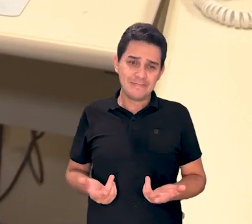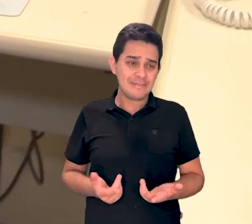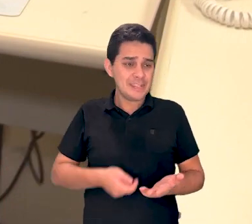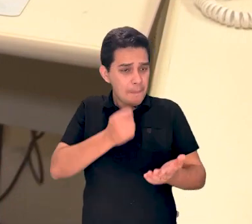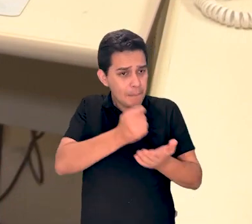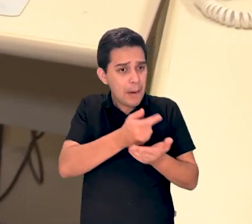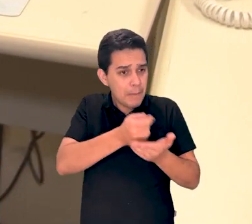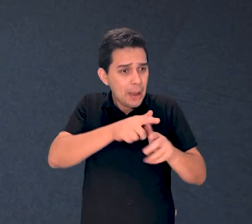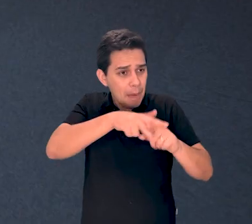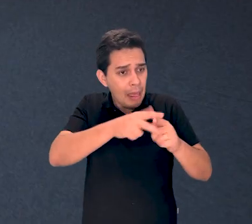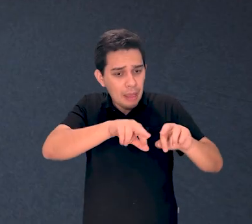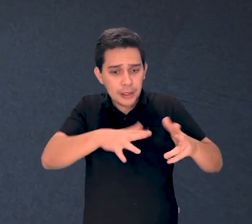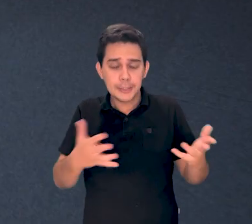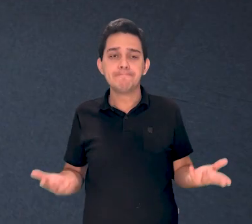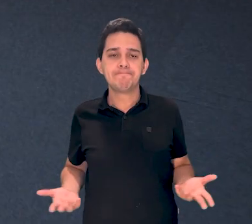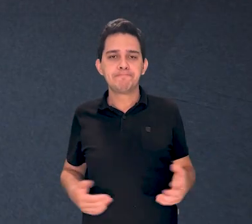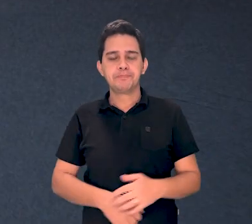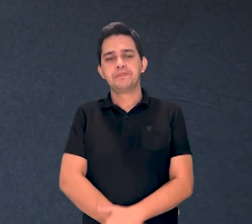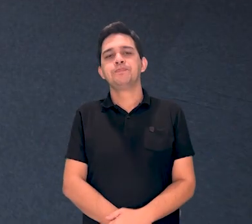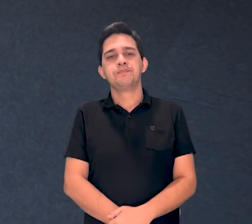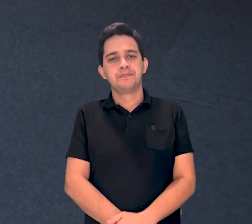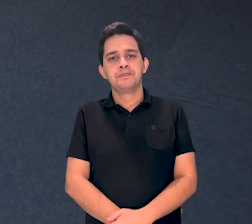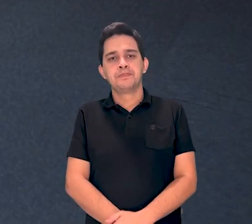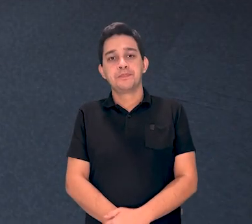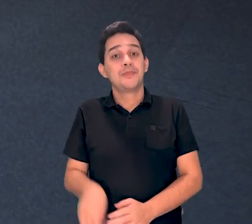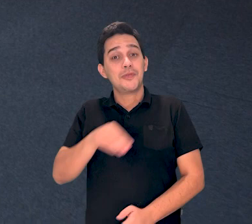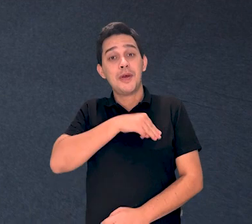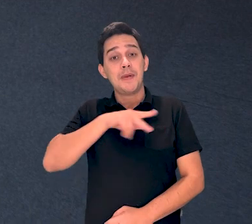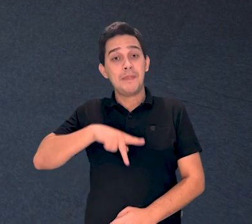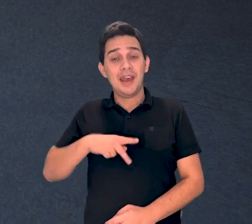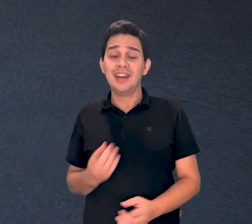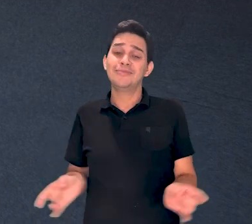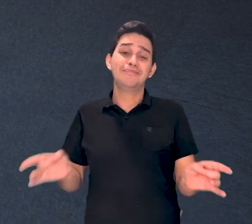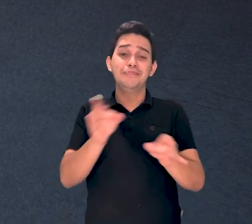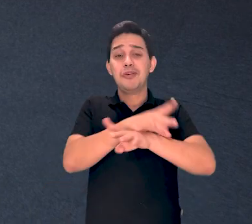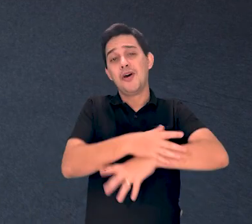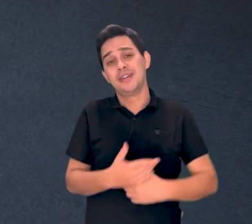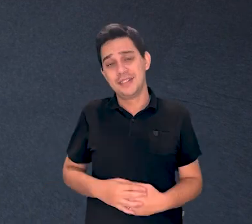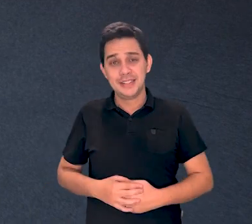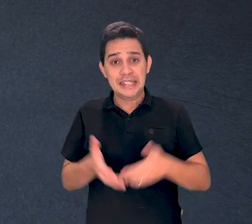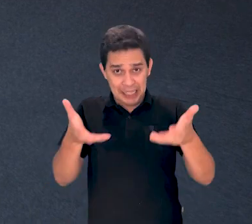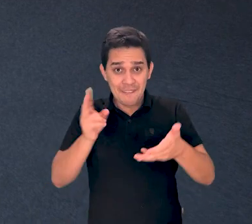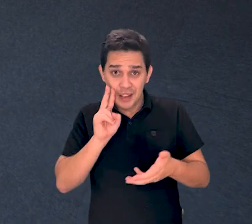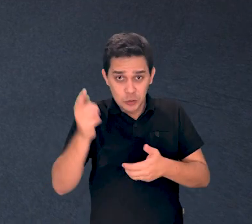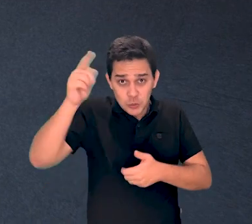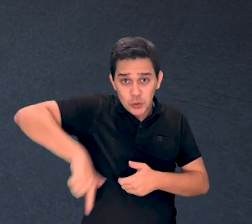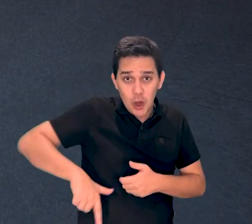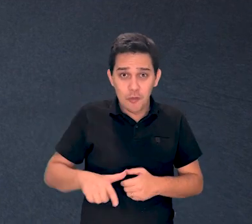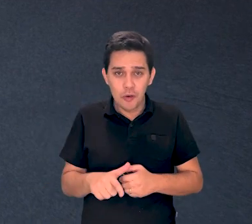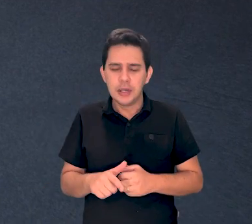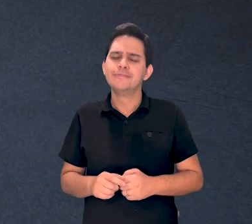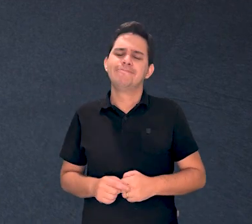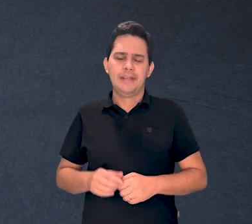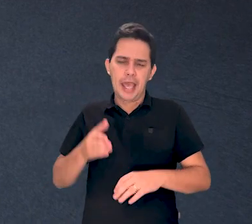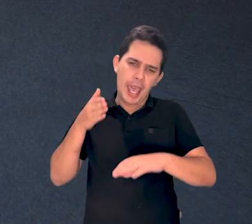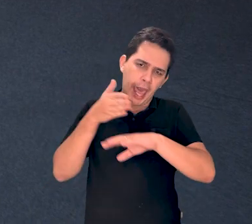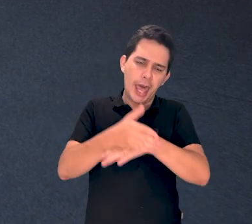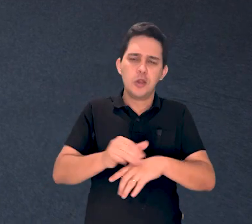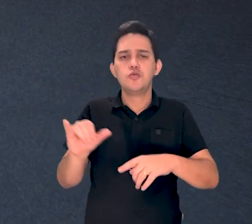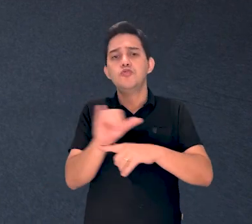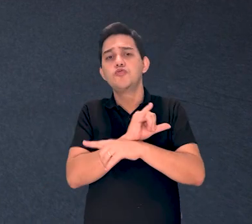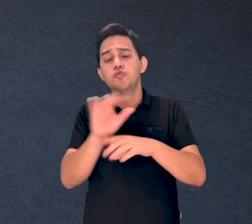processo de revisão tarifária cidadão fica por aqui para rever este programa acompanha o canal mp-rj